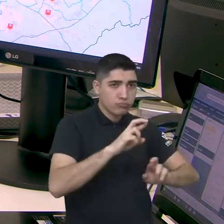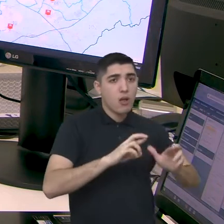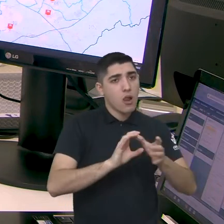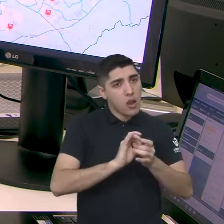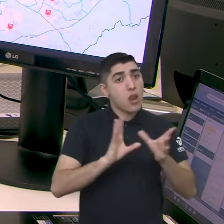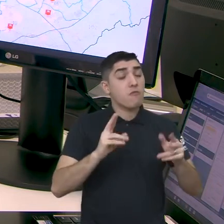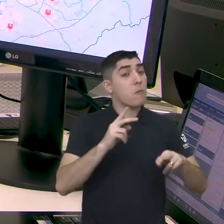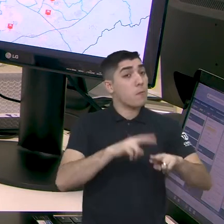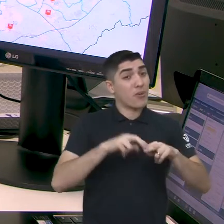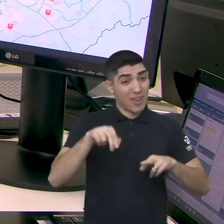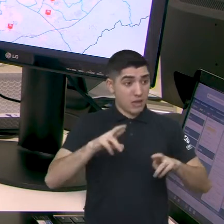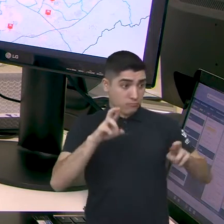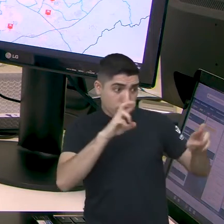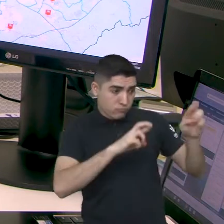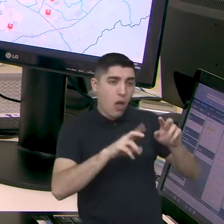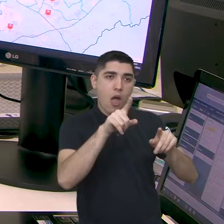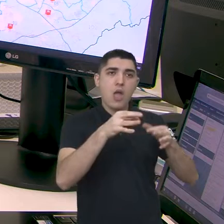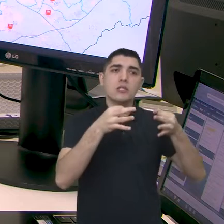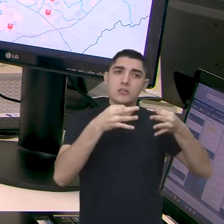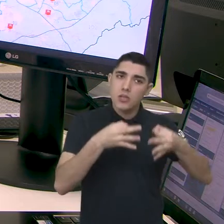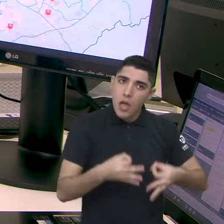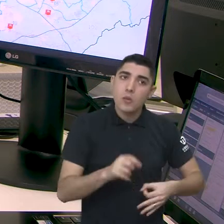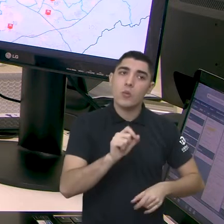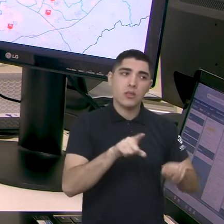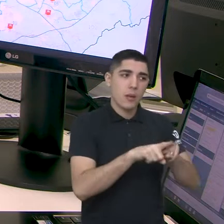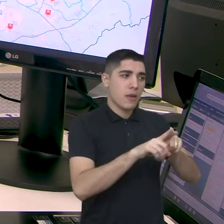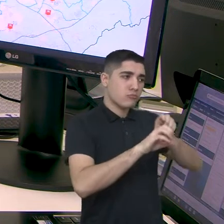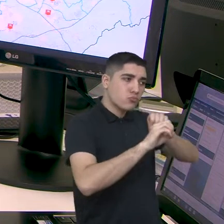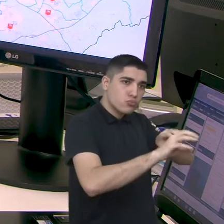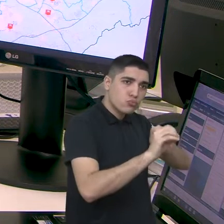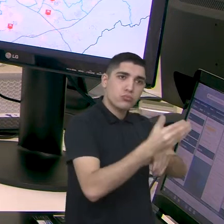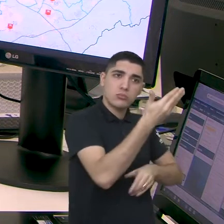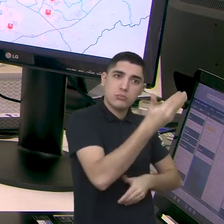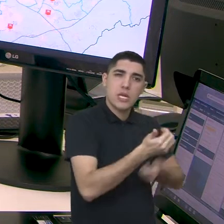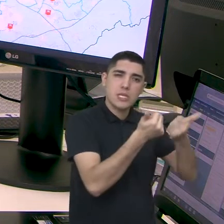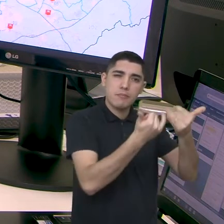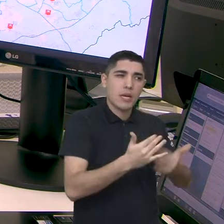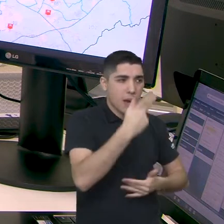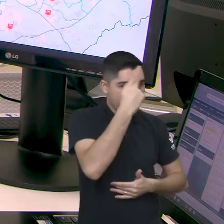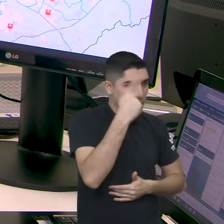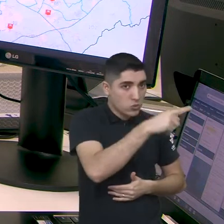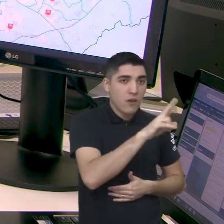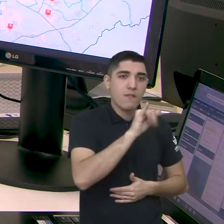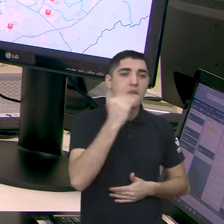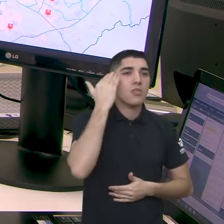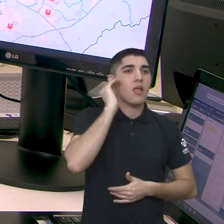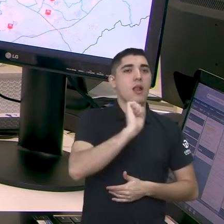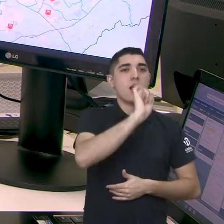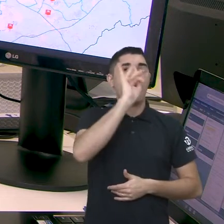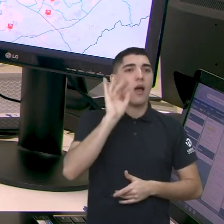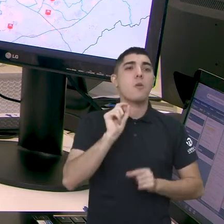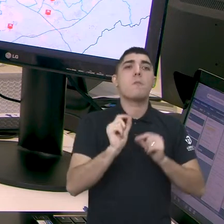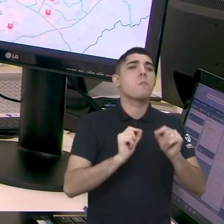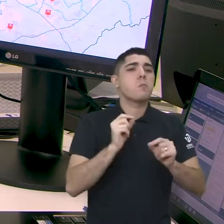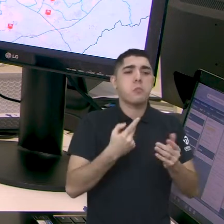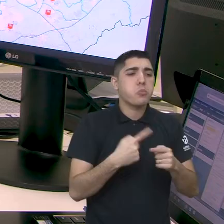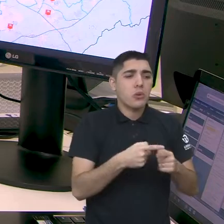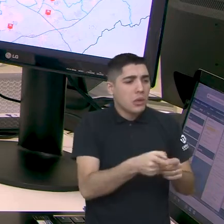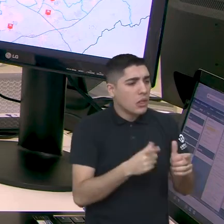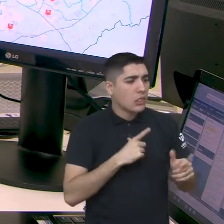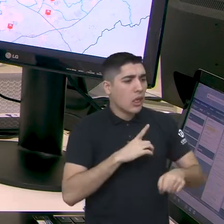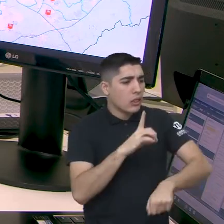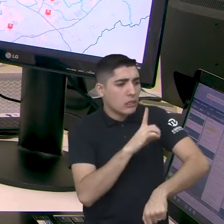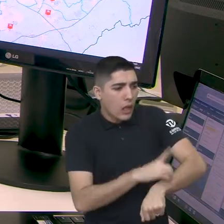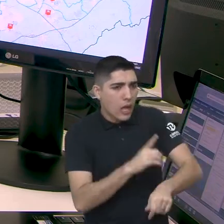vistoria. A vistoria, além de tudo, é um momento muito educativo, onde o ACE vai explicar todos aqueles possíveis criadouros para